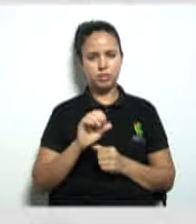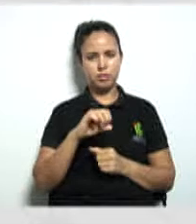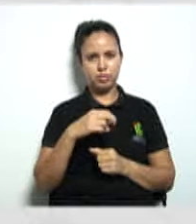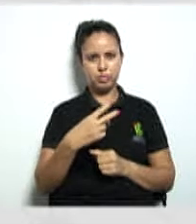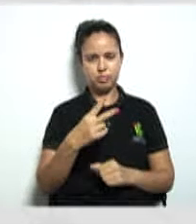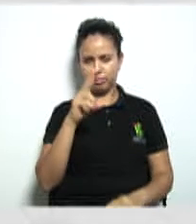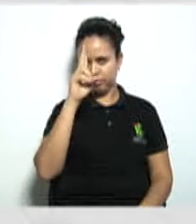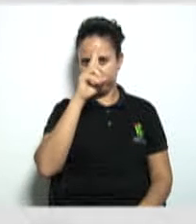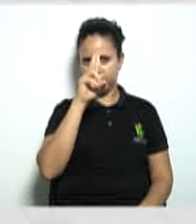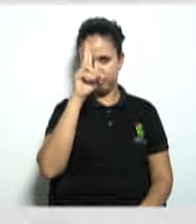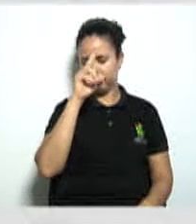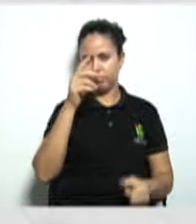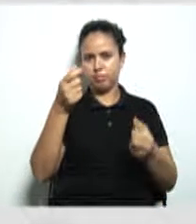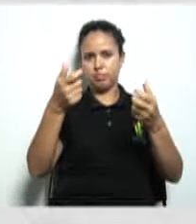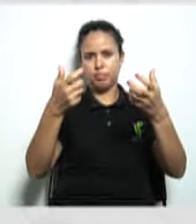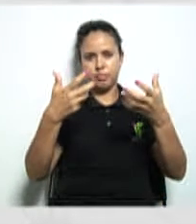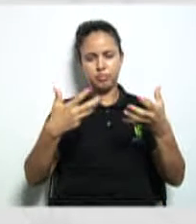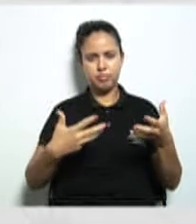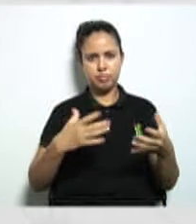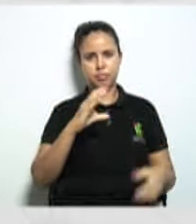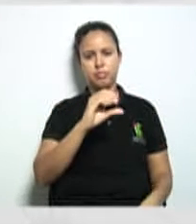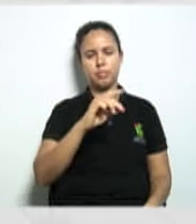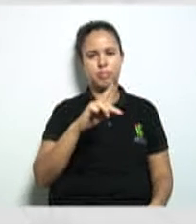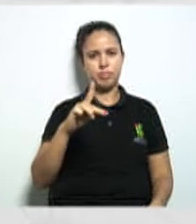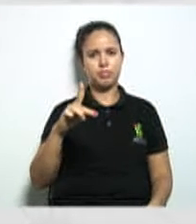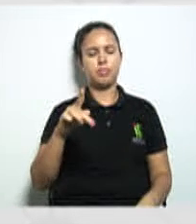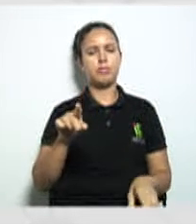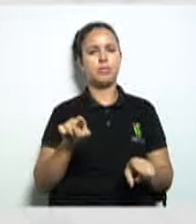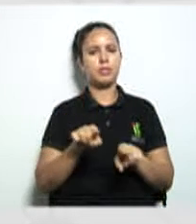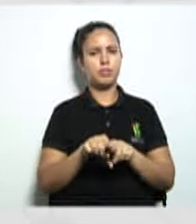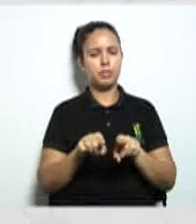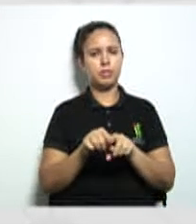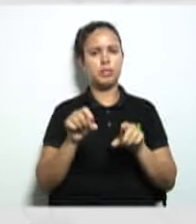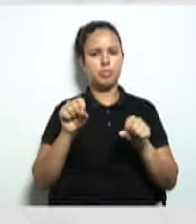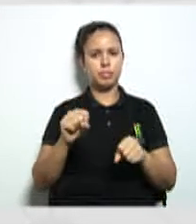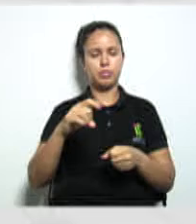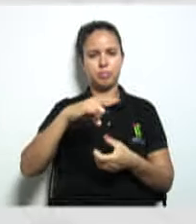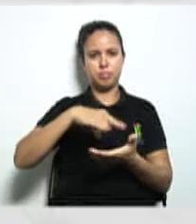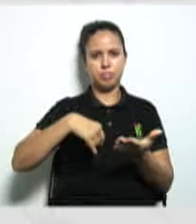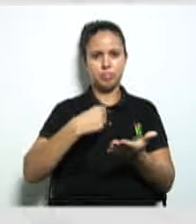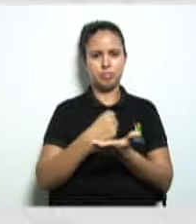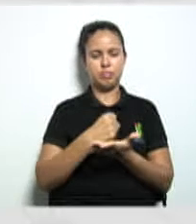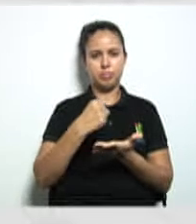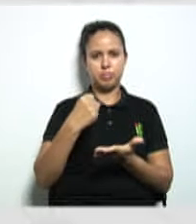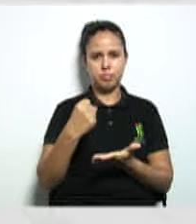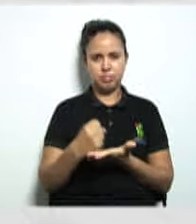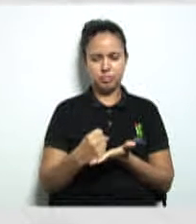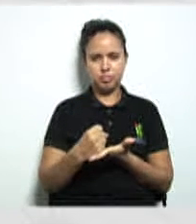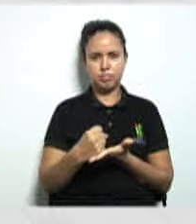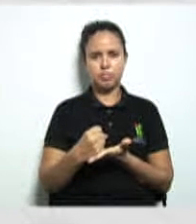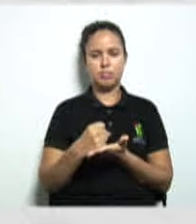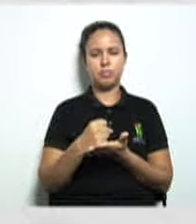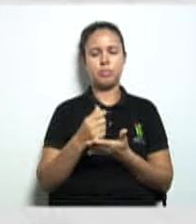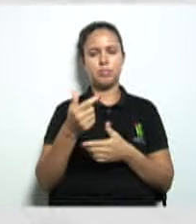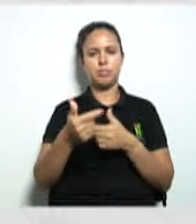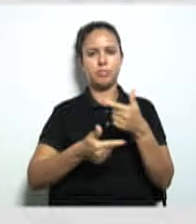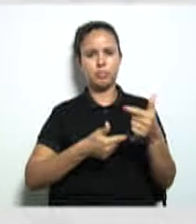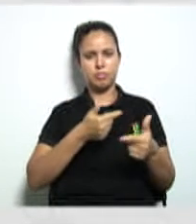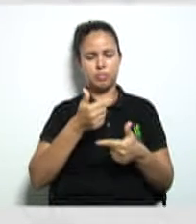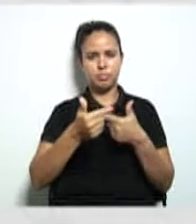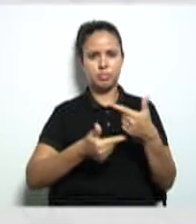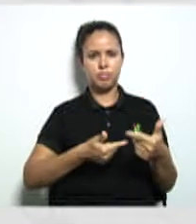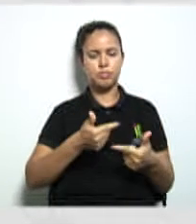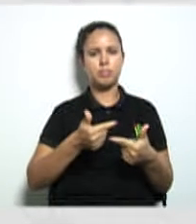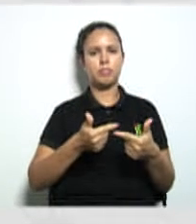nós falamos que a cooperativa também, ela pode contratar trabalhadores, não é isso? Para desenvolver